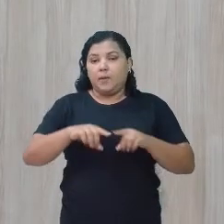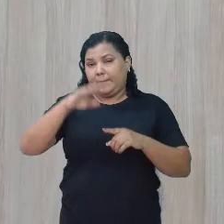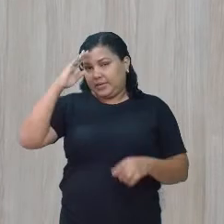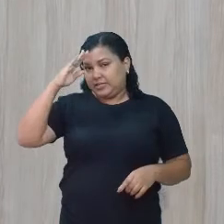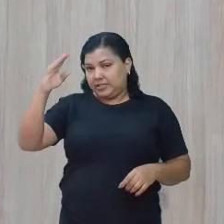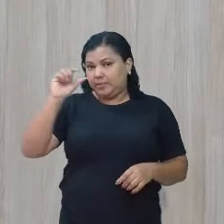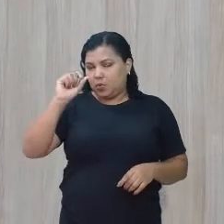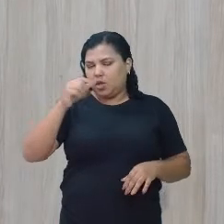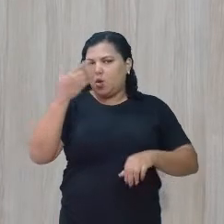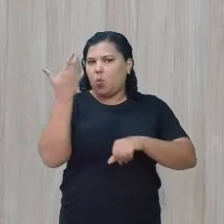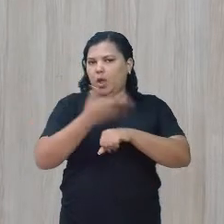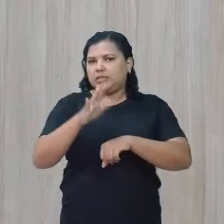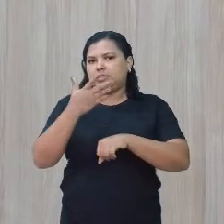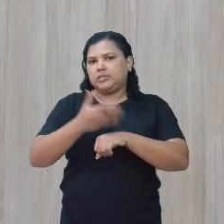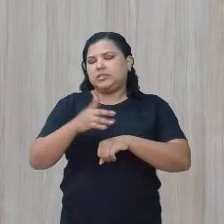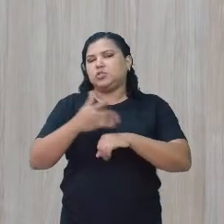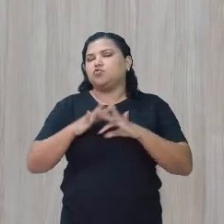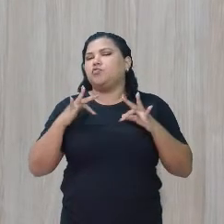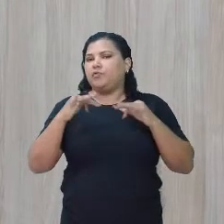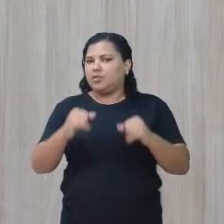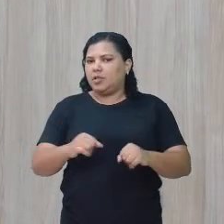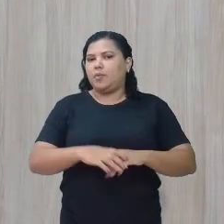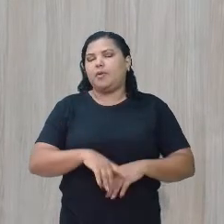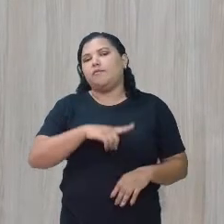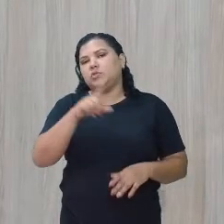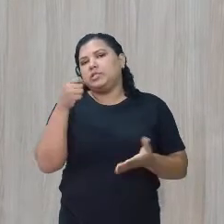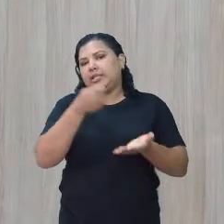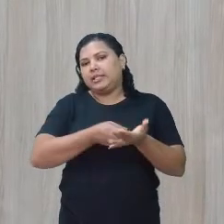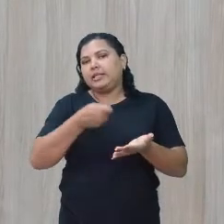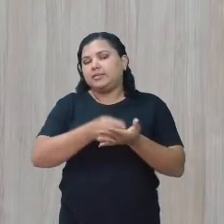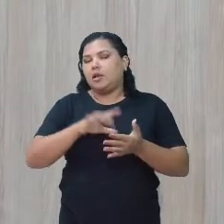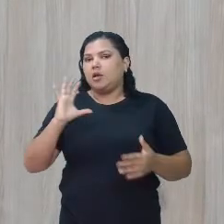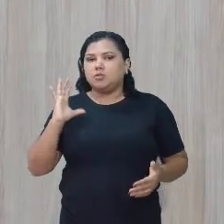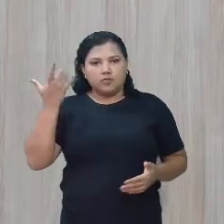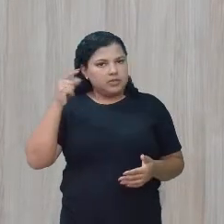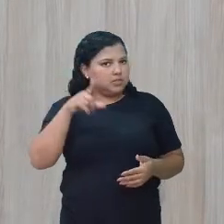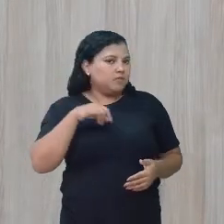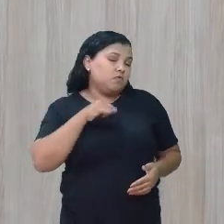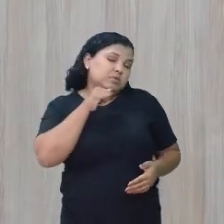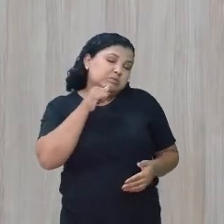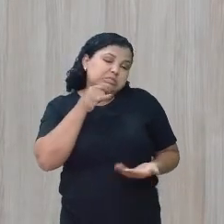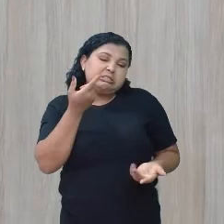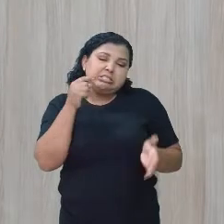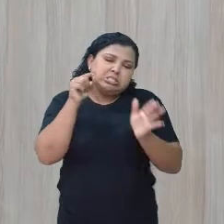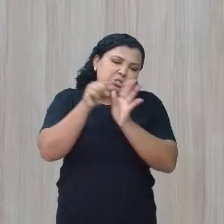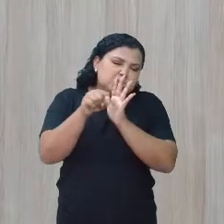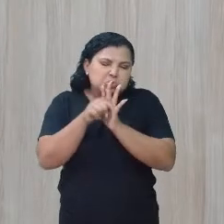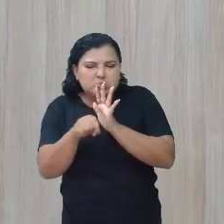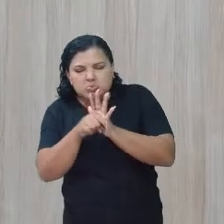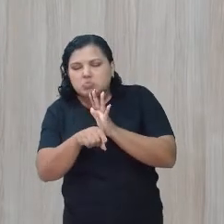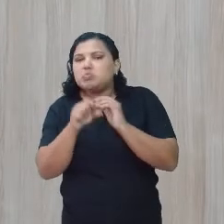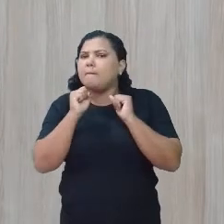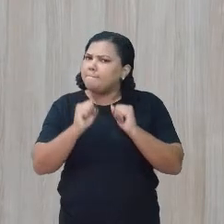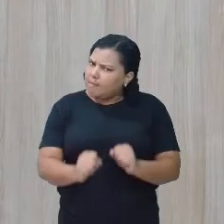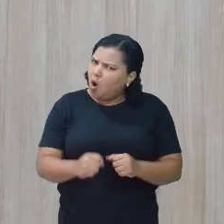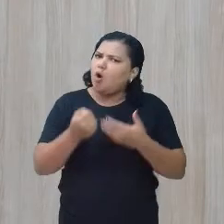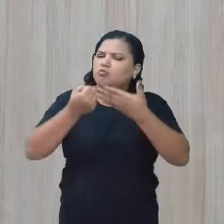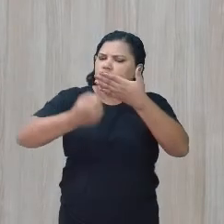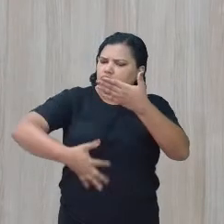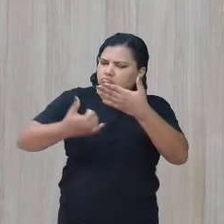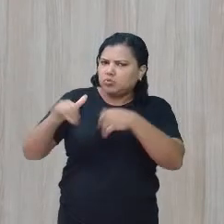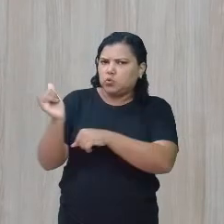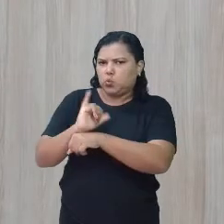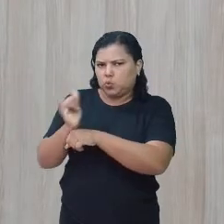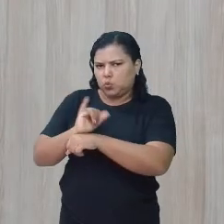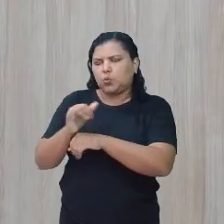principal, né, tem um exercíciozinho lá no final, para você tentar resolver. E se você tiver com dúvida, comenta lá no chat do YouTube,